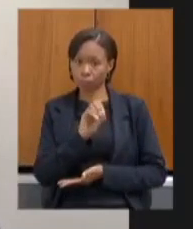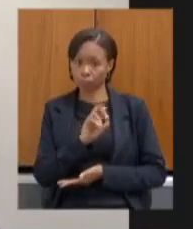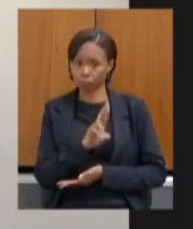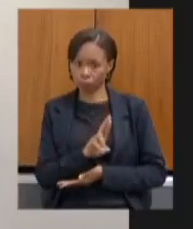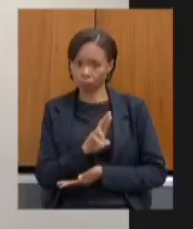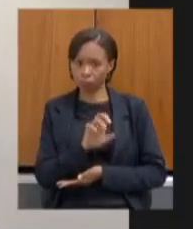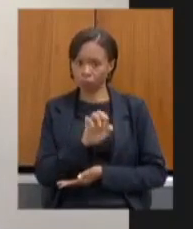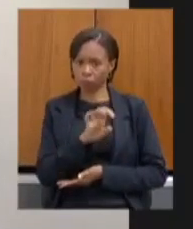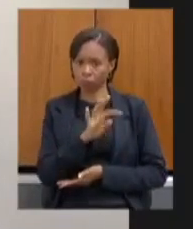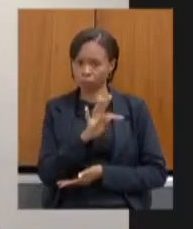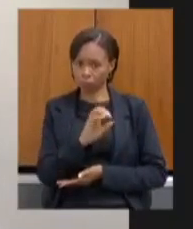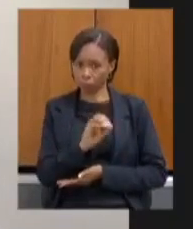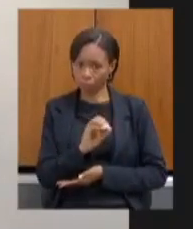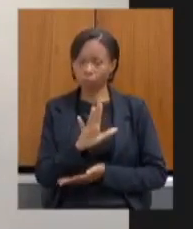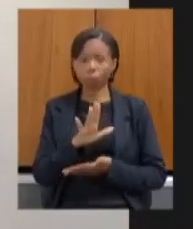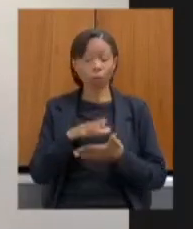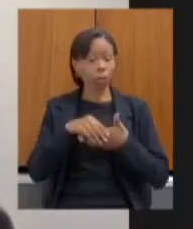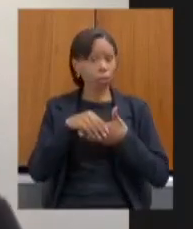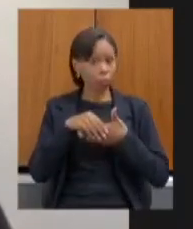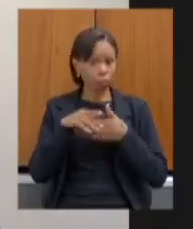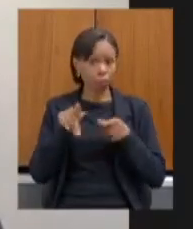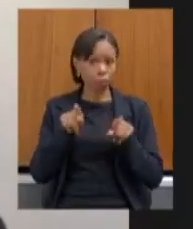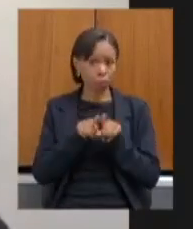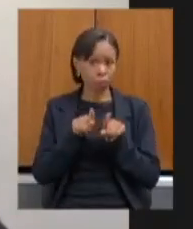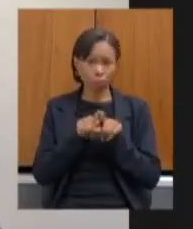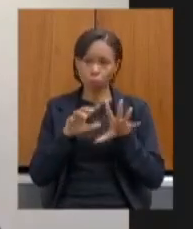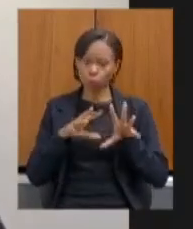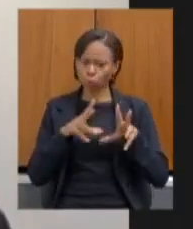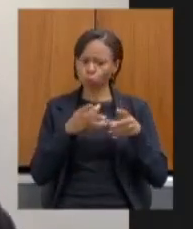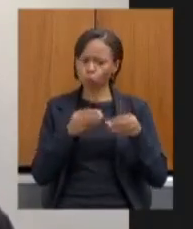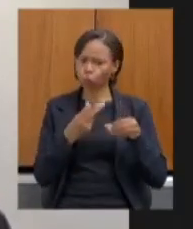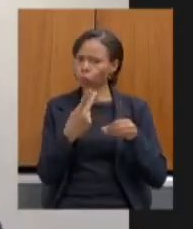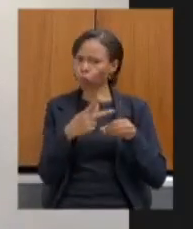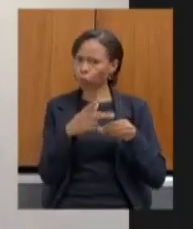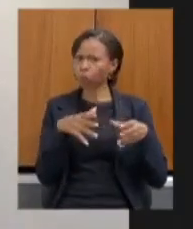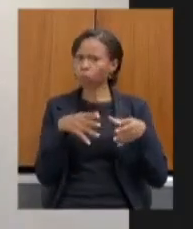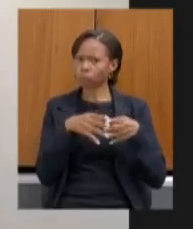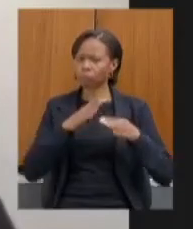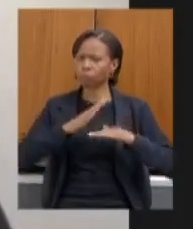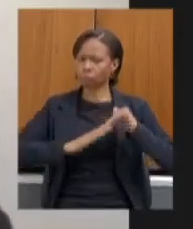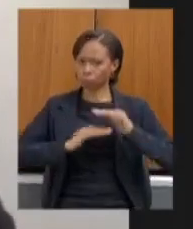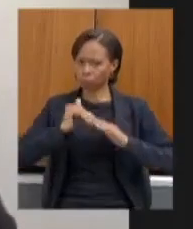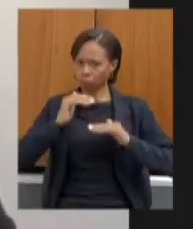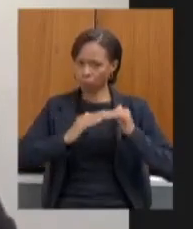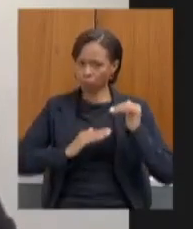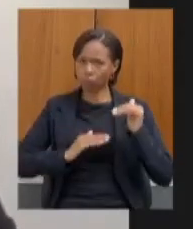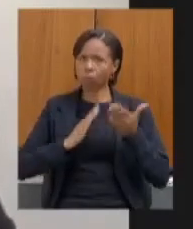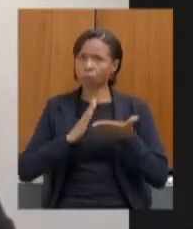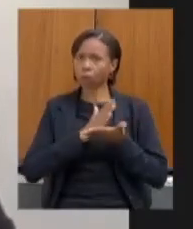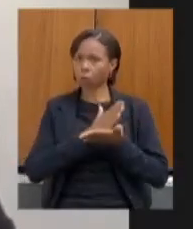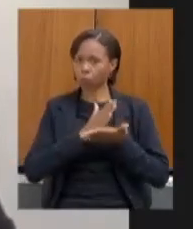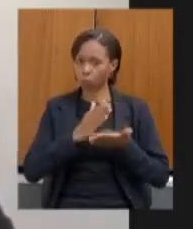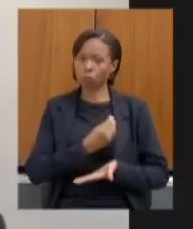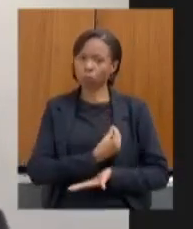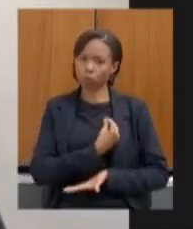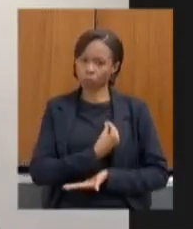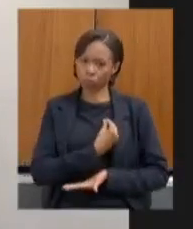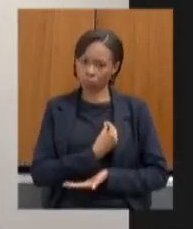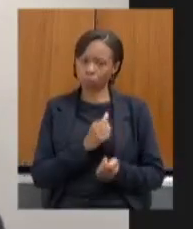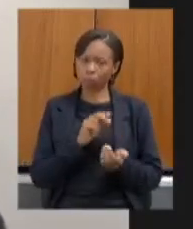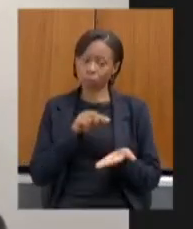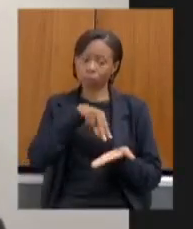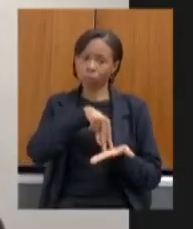sua pessoa estender aí os cumprimentos a toda sua equipe que parte dela pelo menos se faz presente também